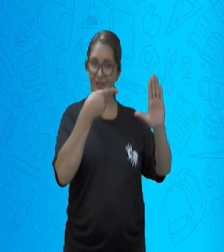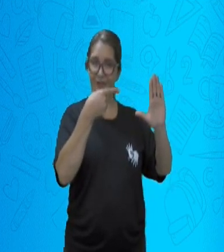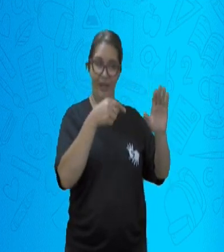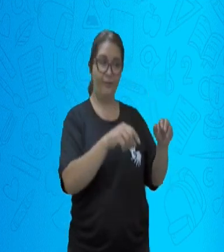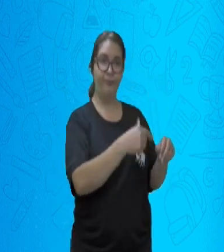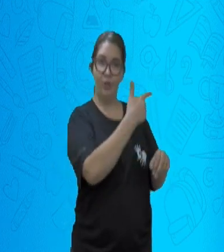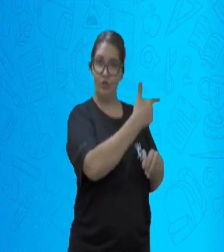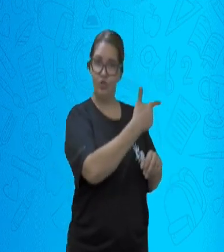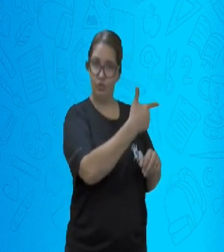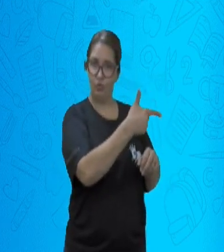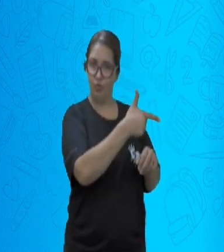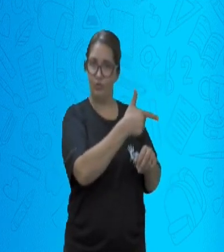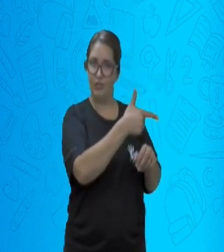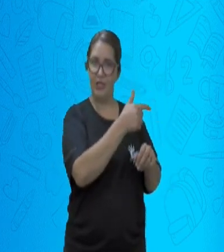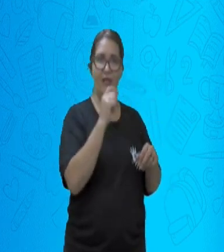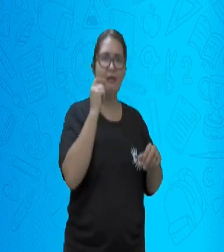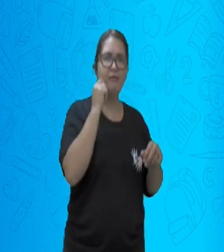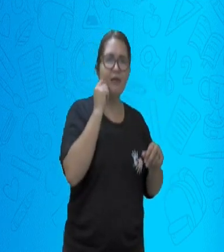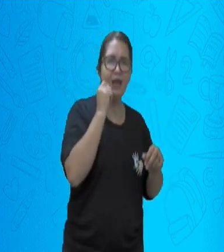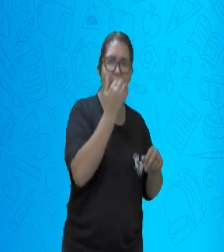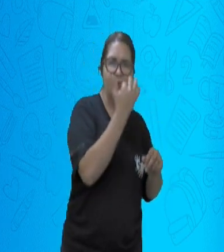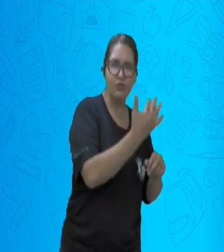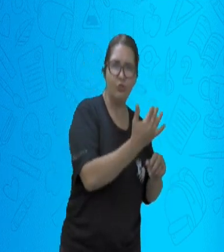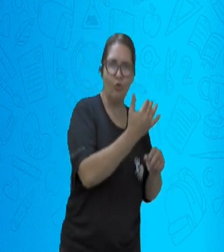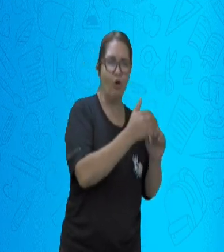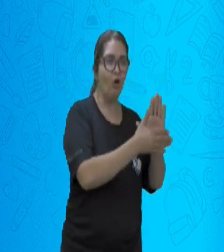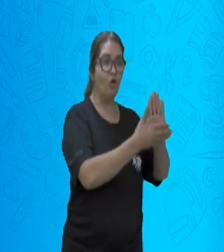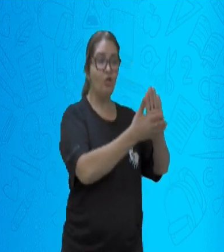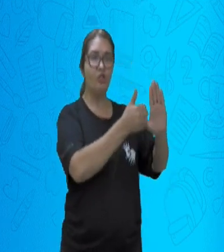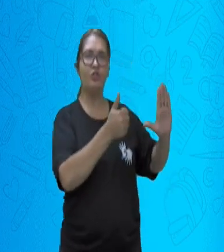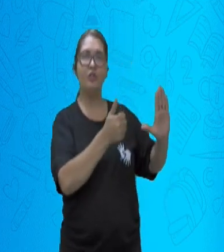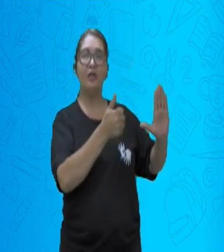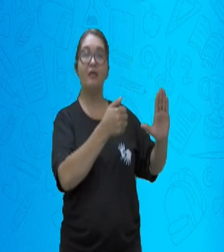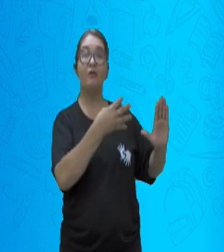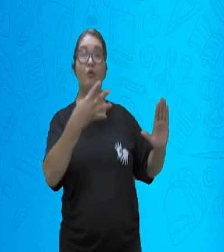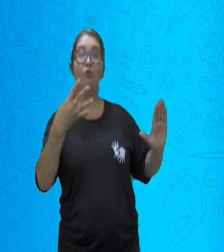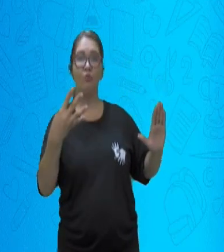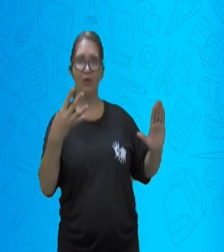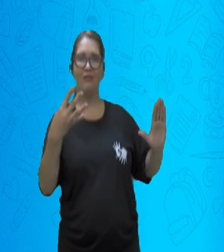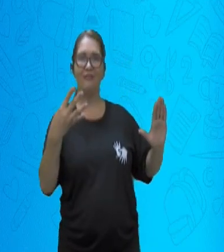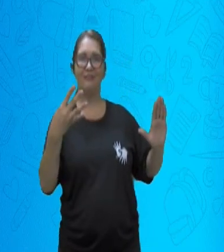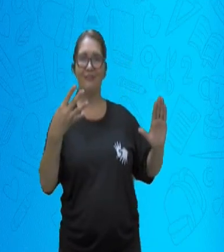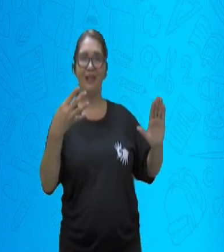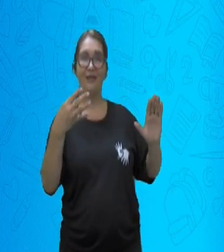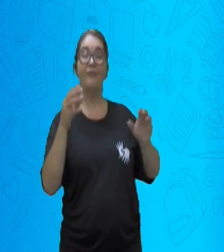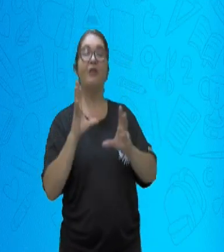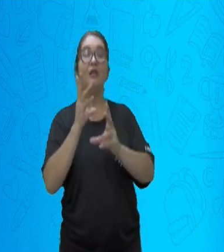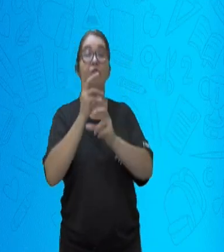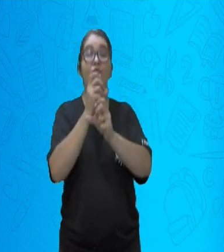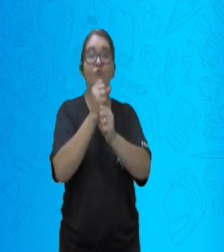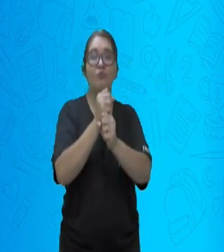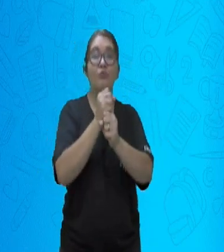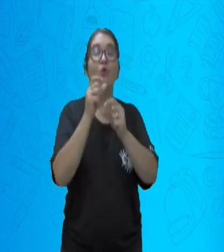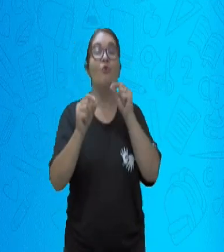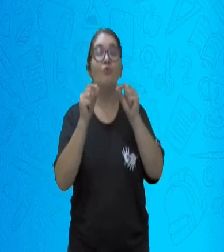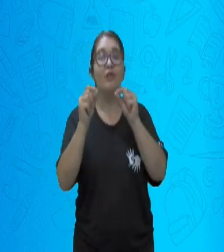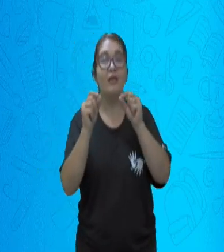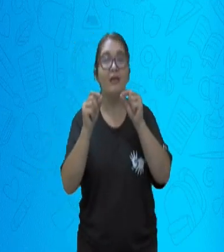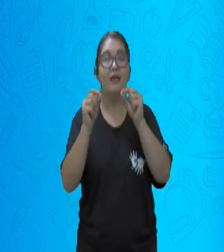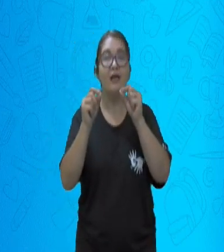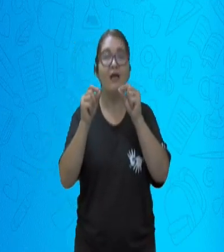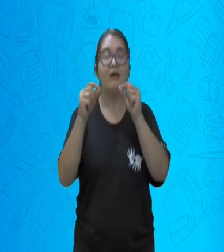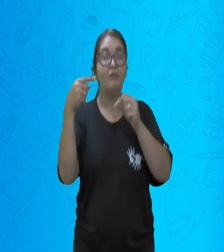a diferença, eu tenho outro 8 lápis. Portanto, a minha resposta para o problema é a seguinte: quantos lápis